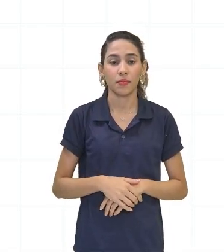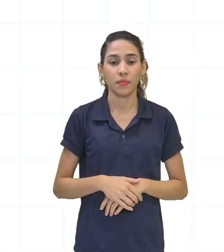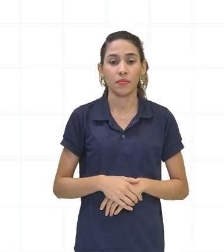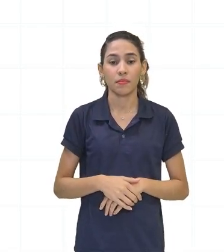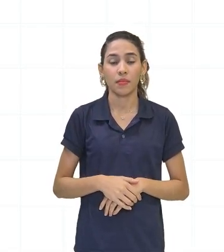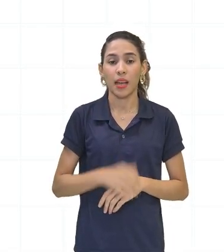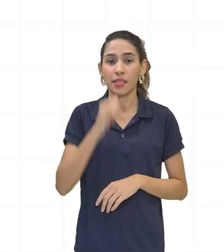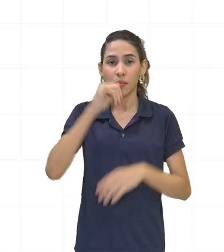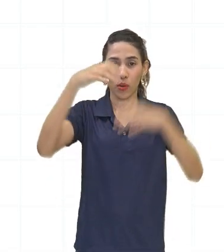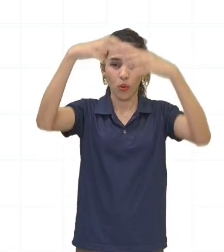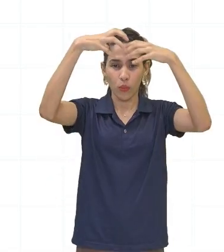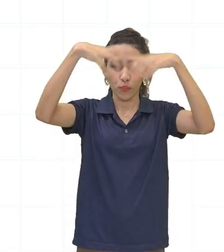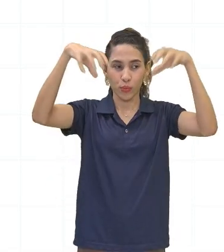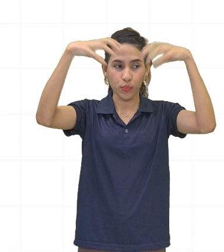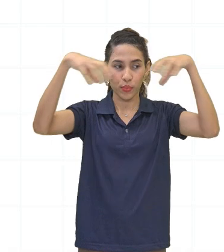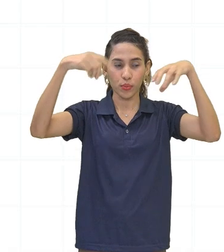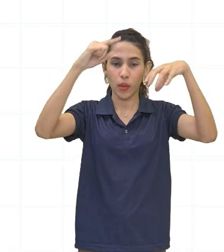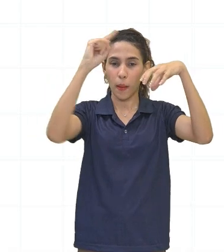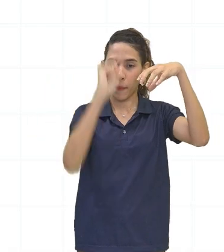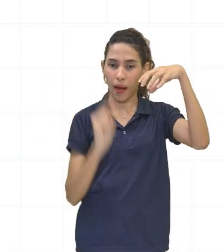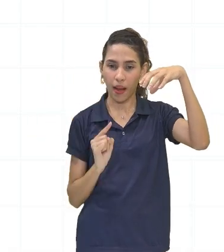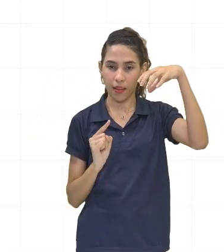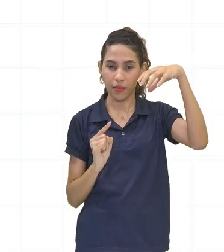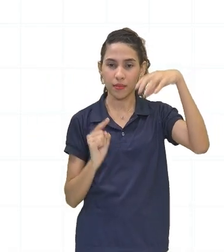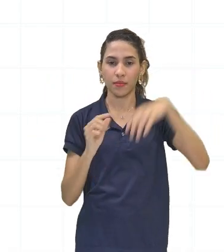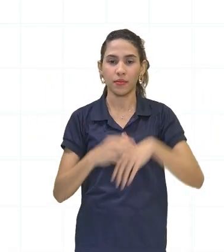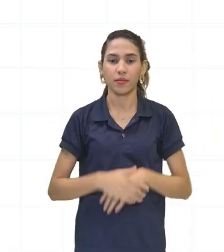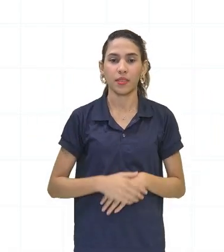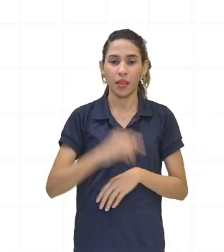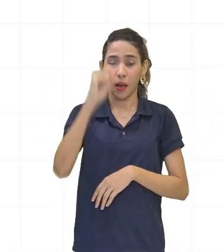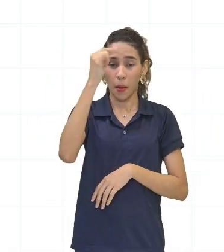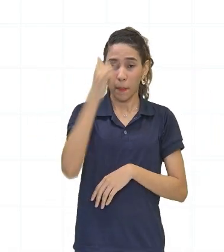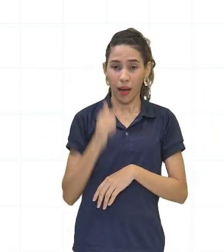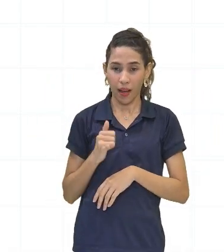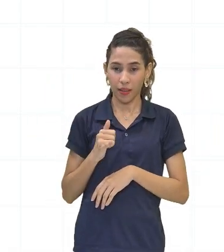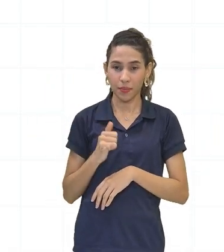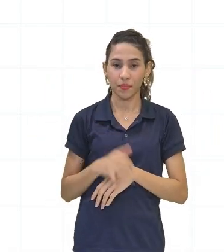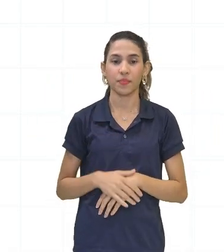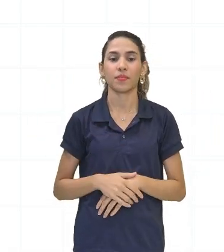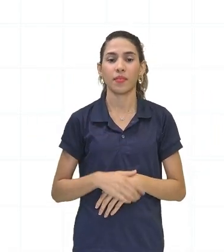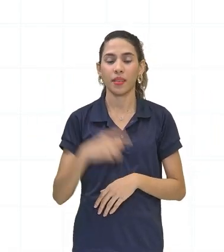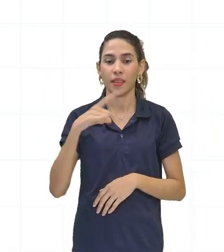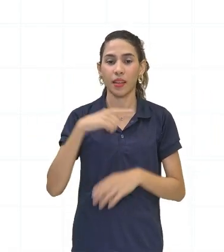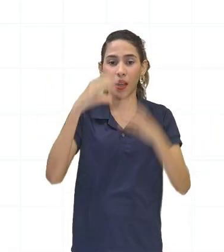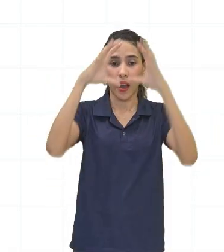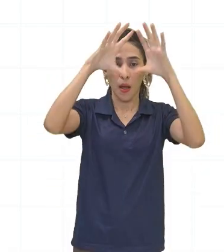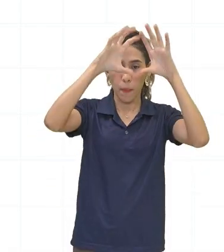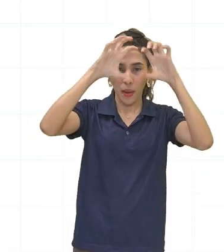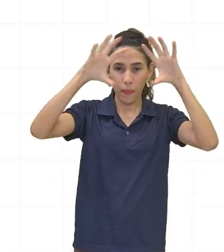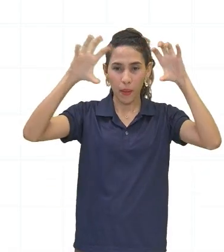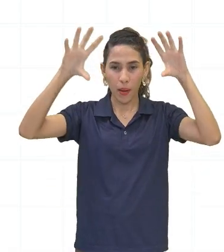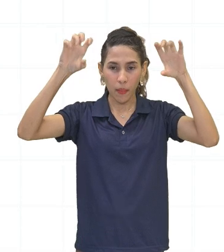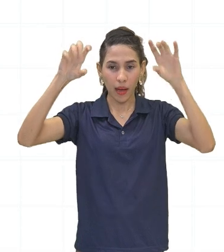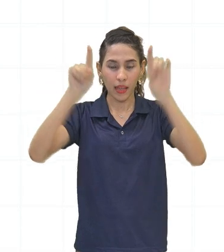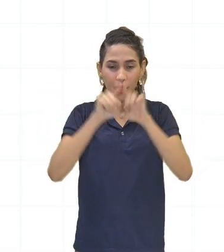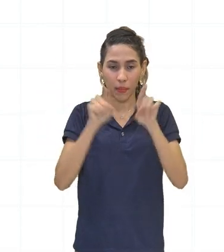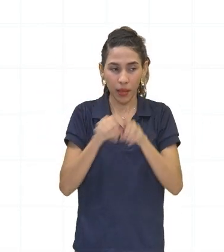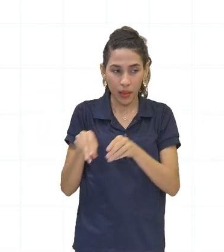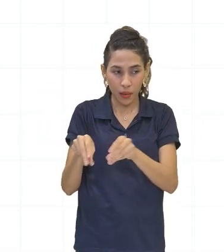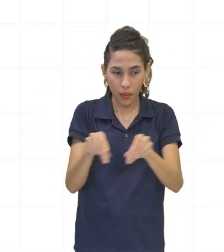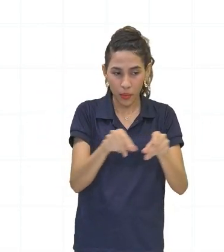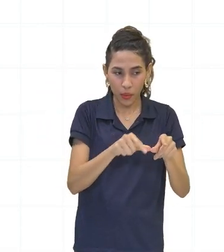ocorrem entre nuvem e o solo, ou entre duas nuvens. Então, vejam como o corpo humano conduz